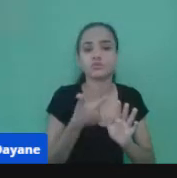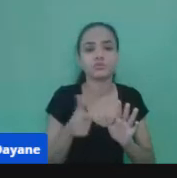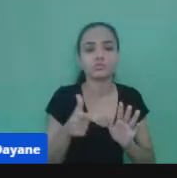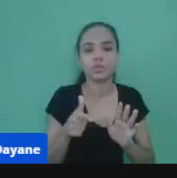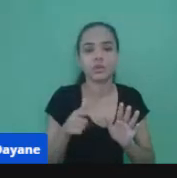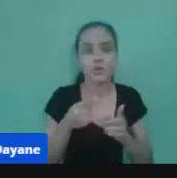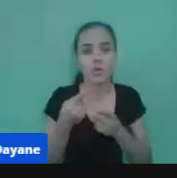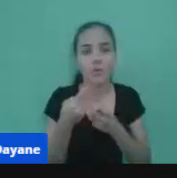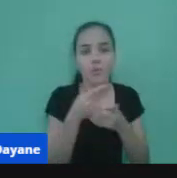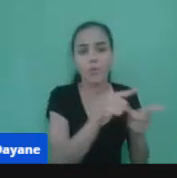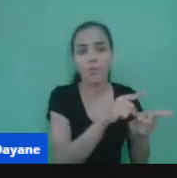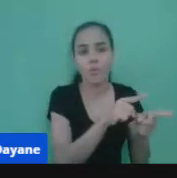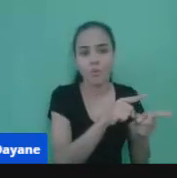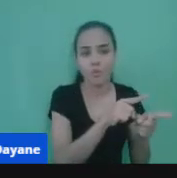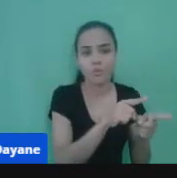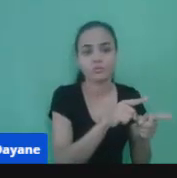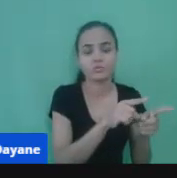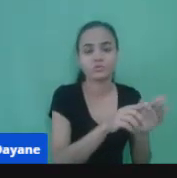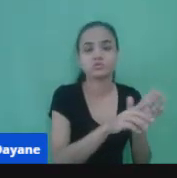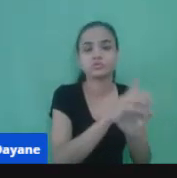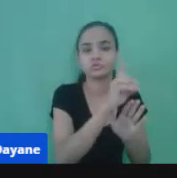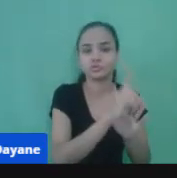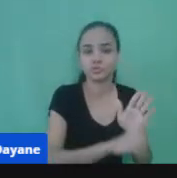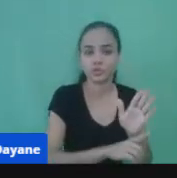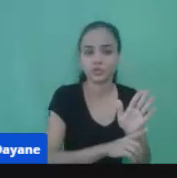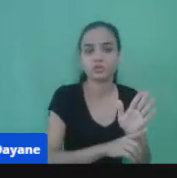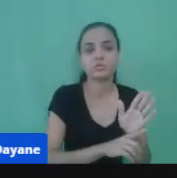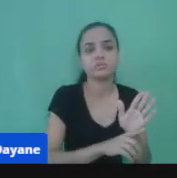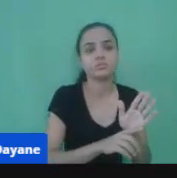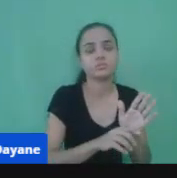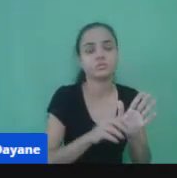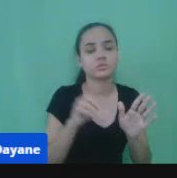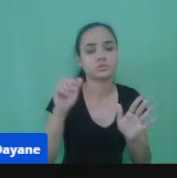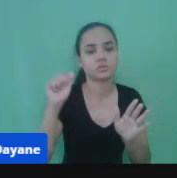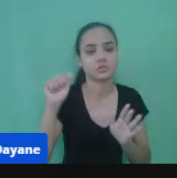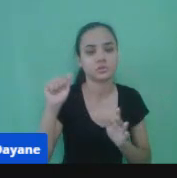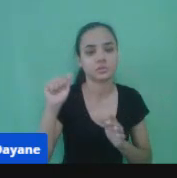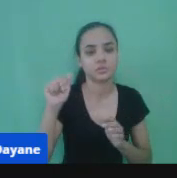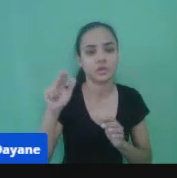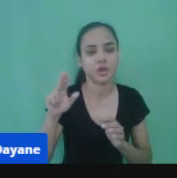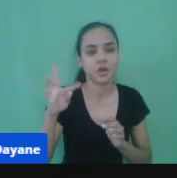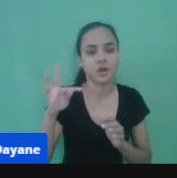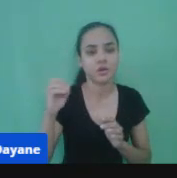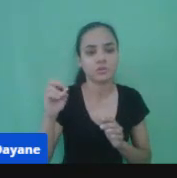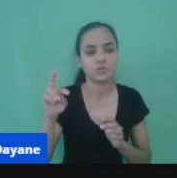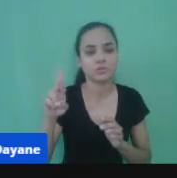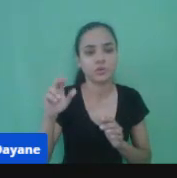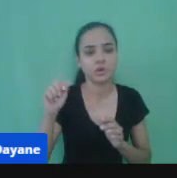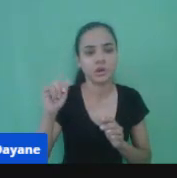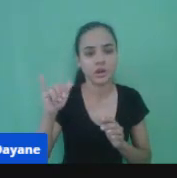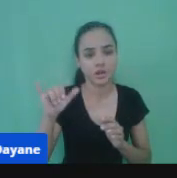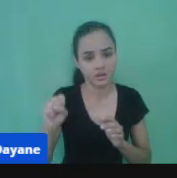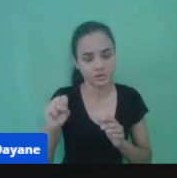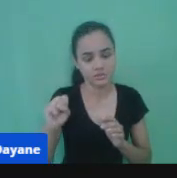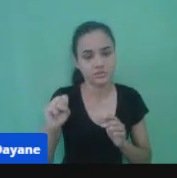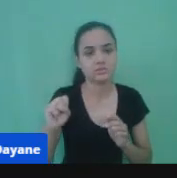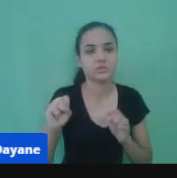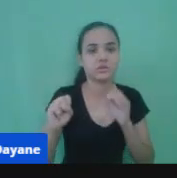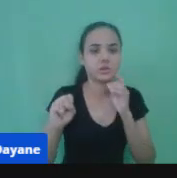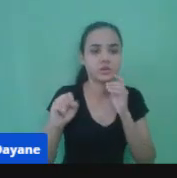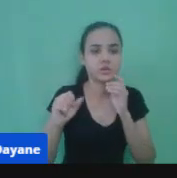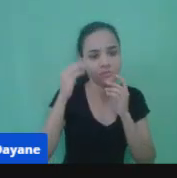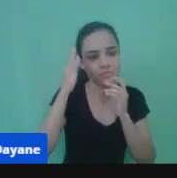dizer que a representação teatral, a execução musical, quando não realizada para